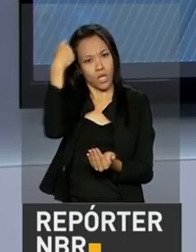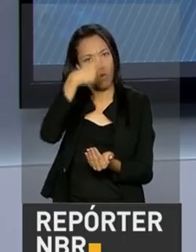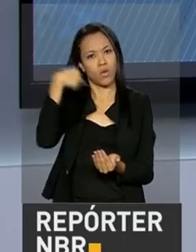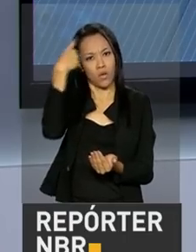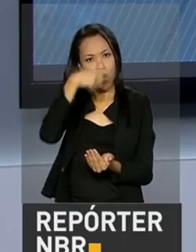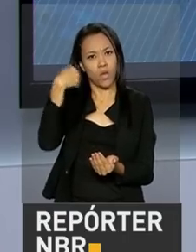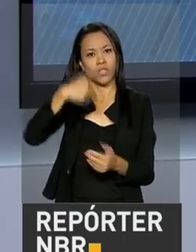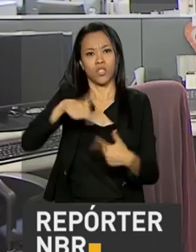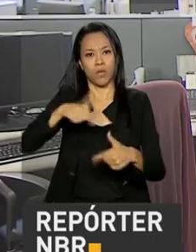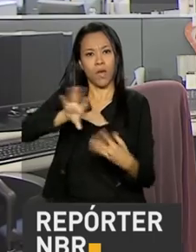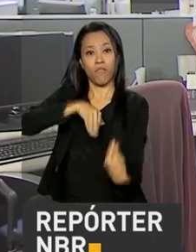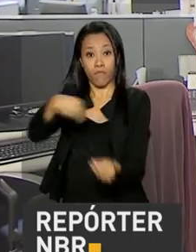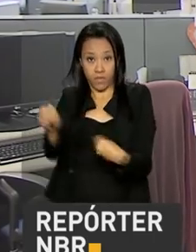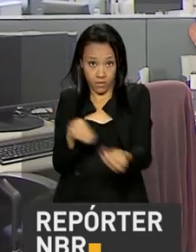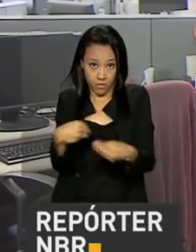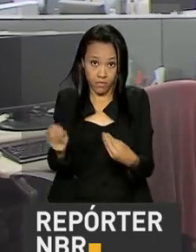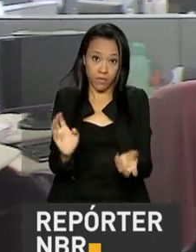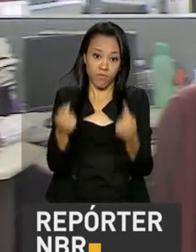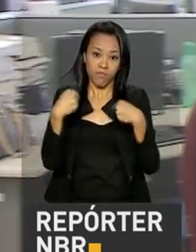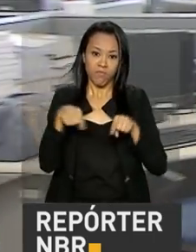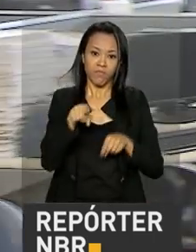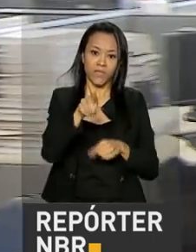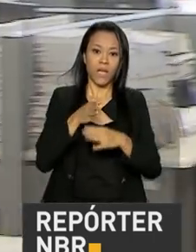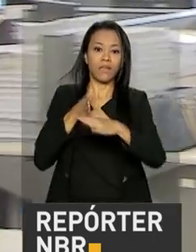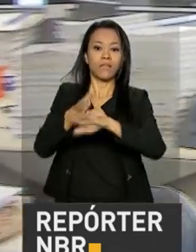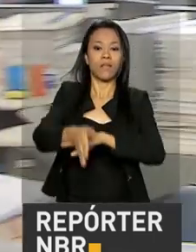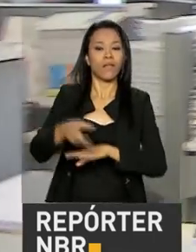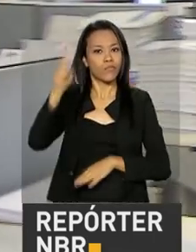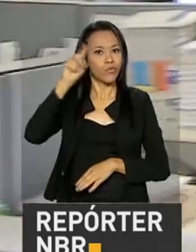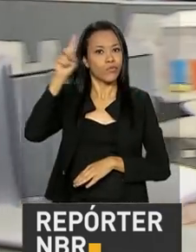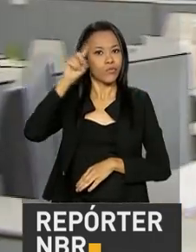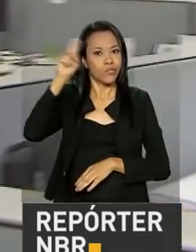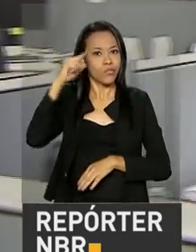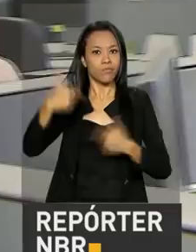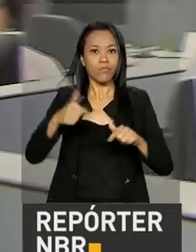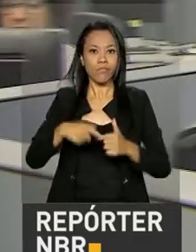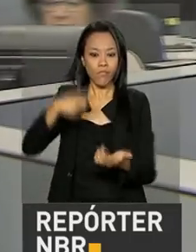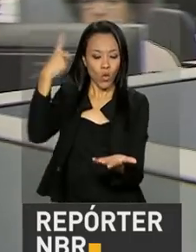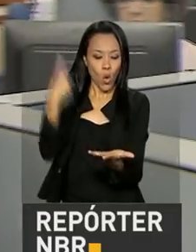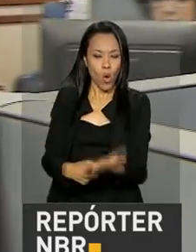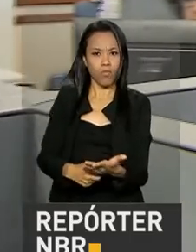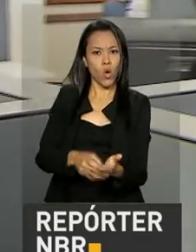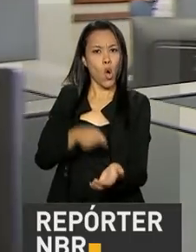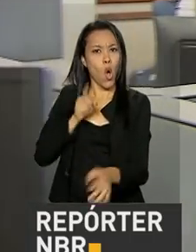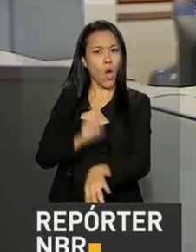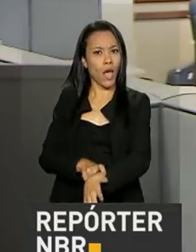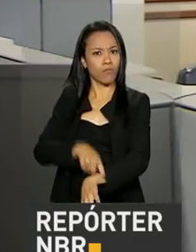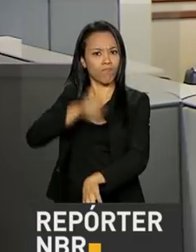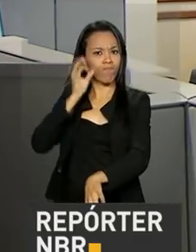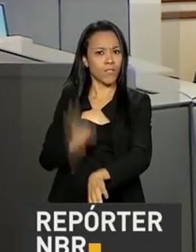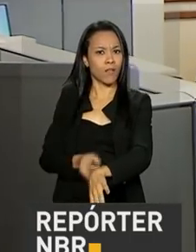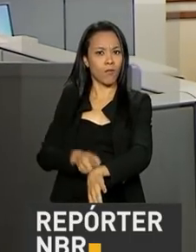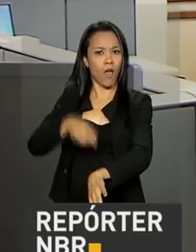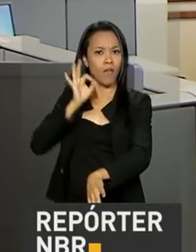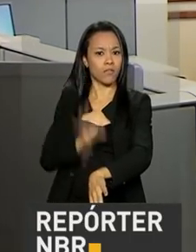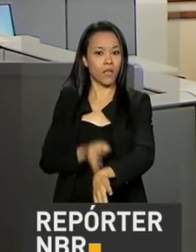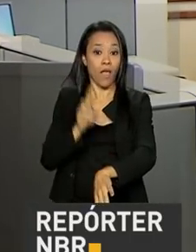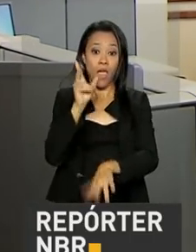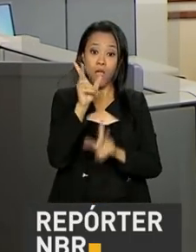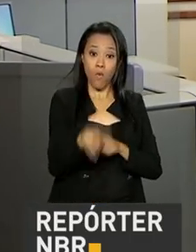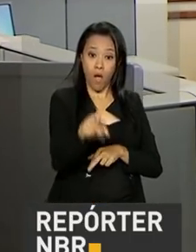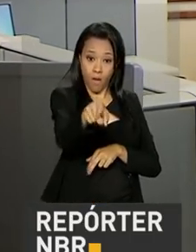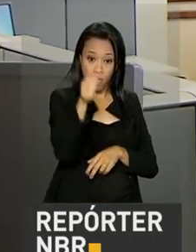flexível entrar no trabalho todo dia sem a rigidez dourado fixo faz parte da rotina desta